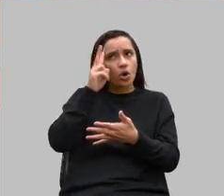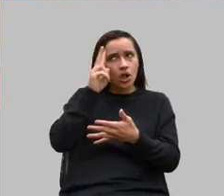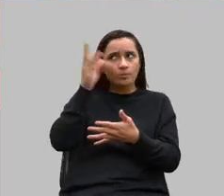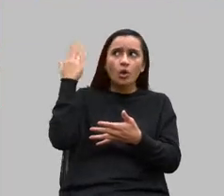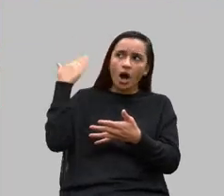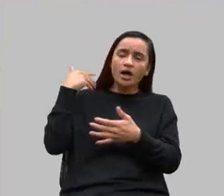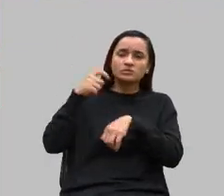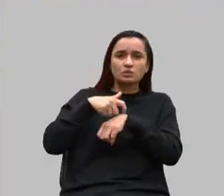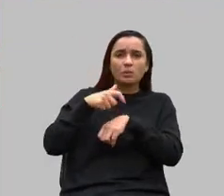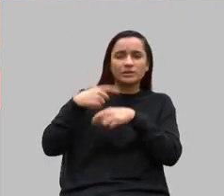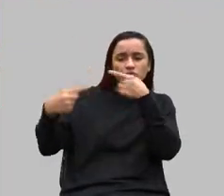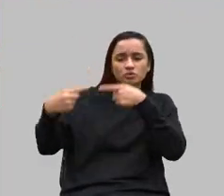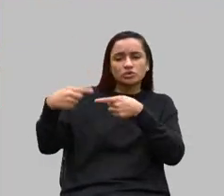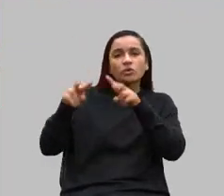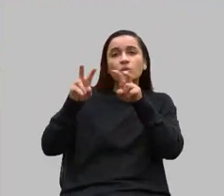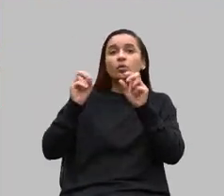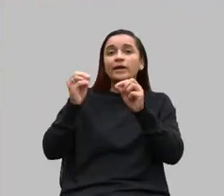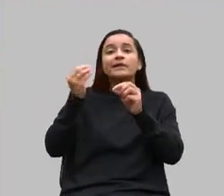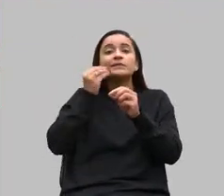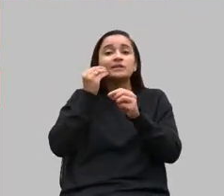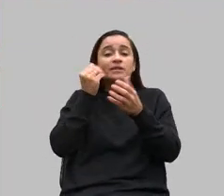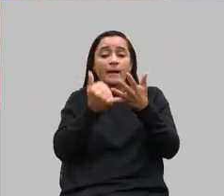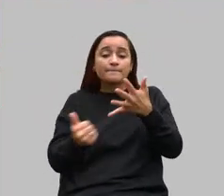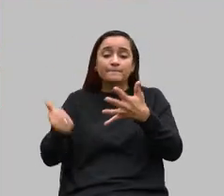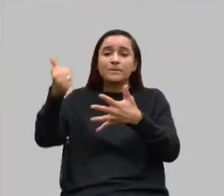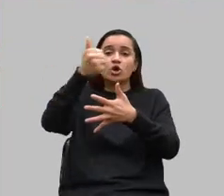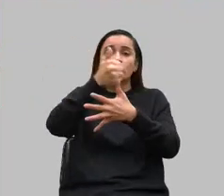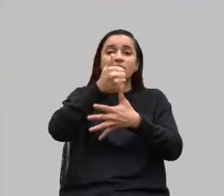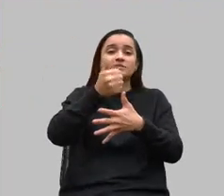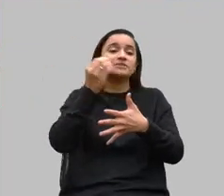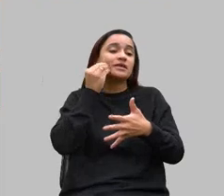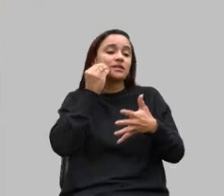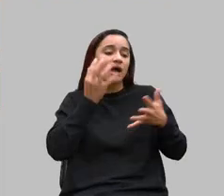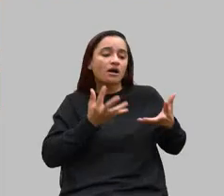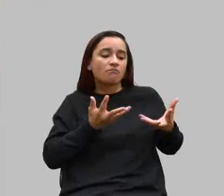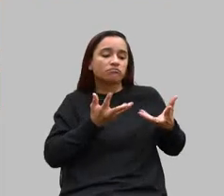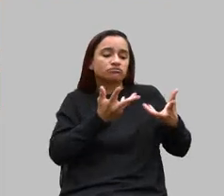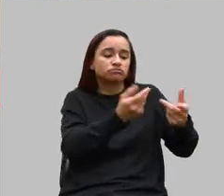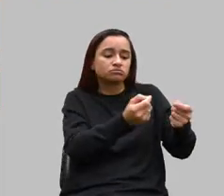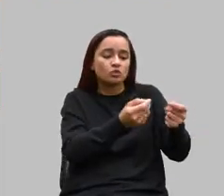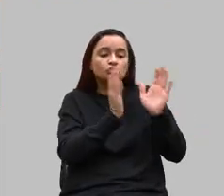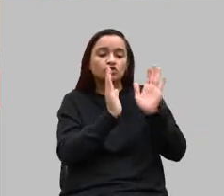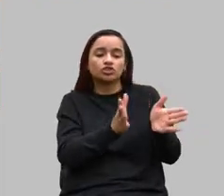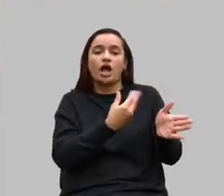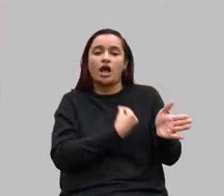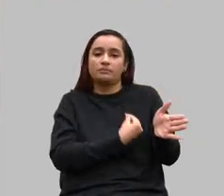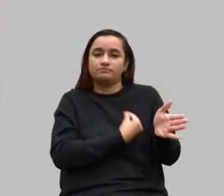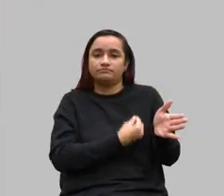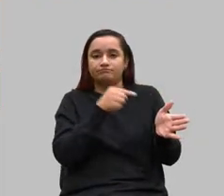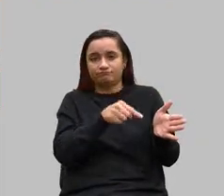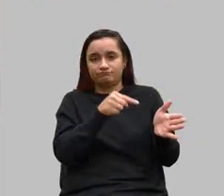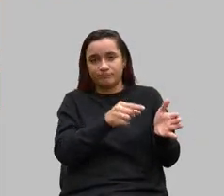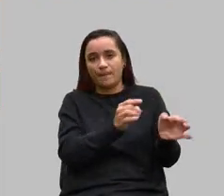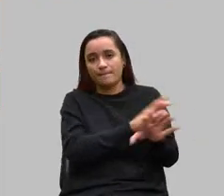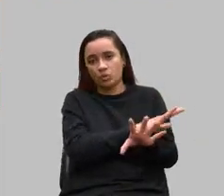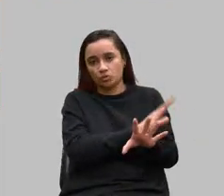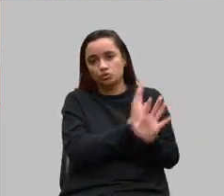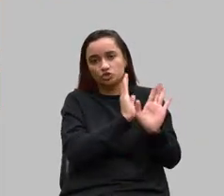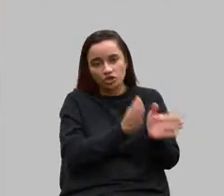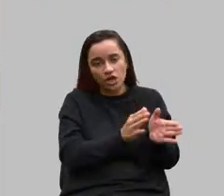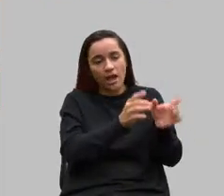estaria dando toda prioridade no salvamento do que está pronto está